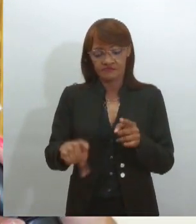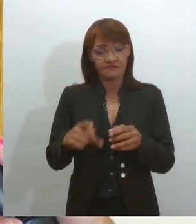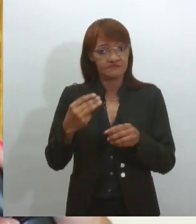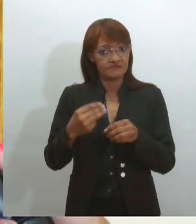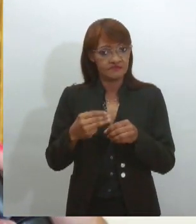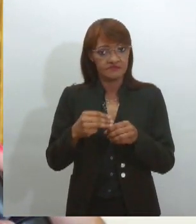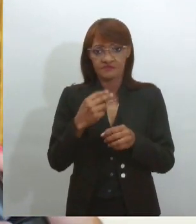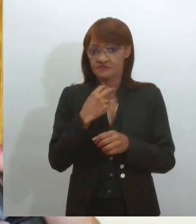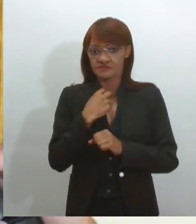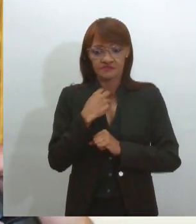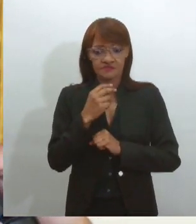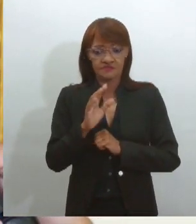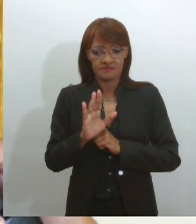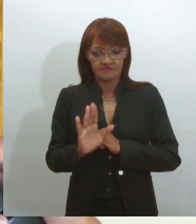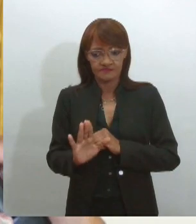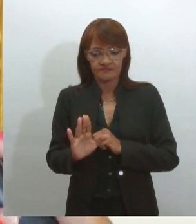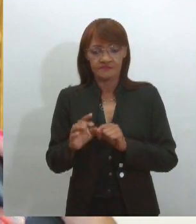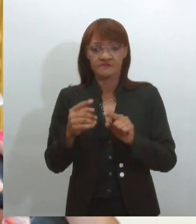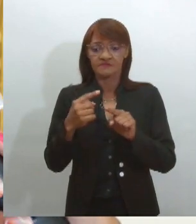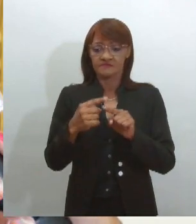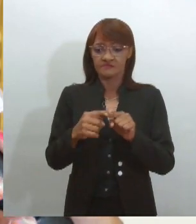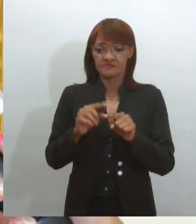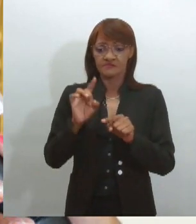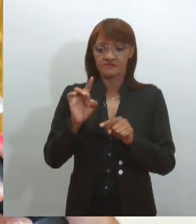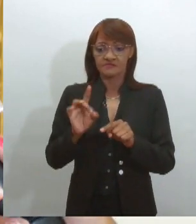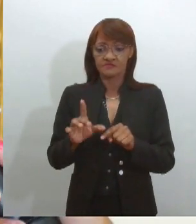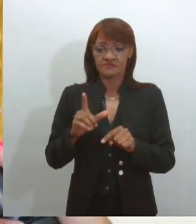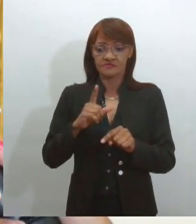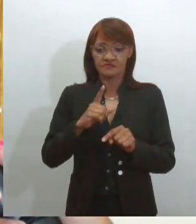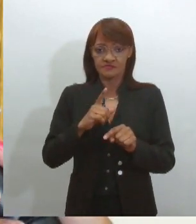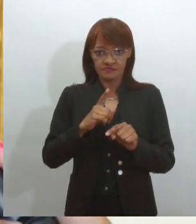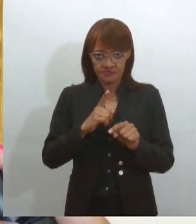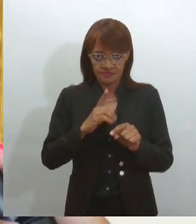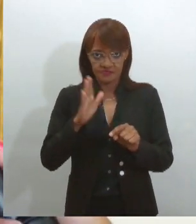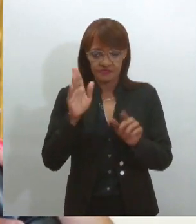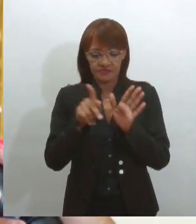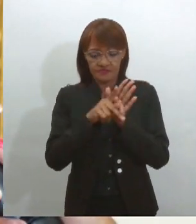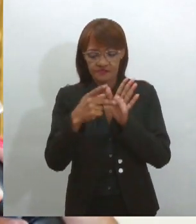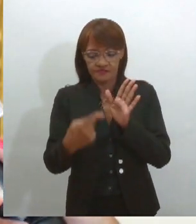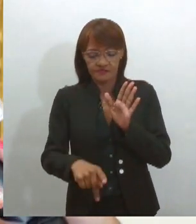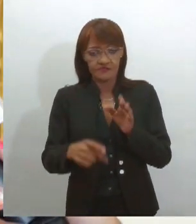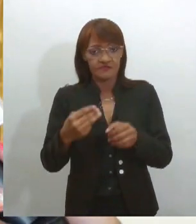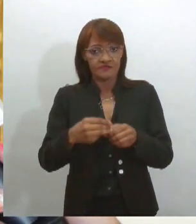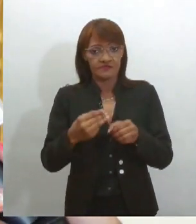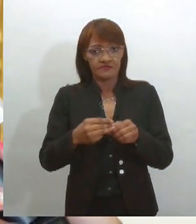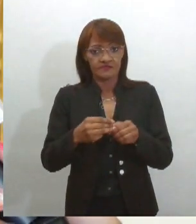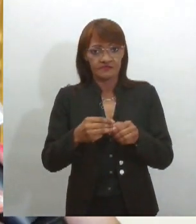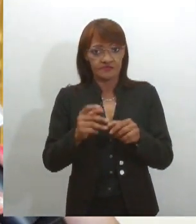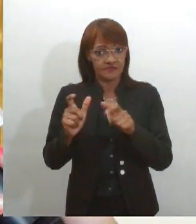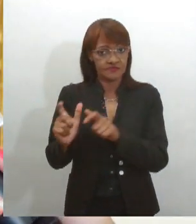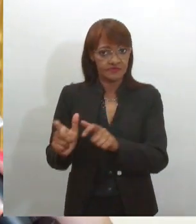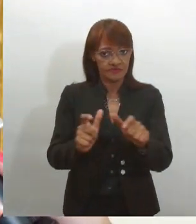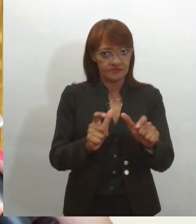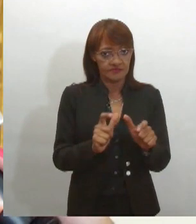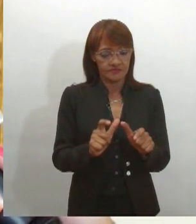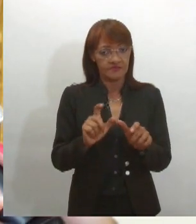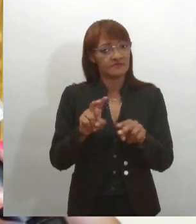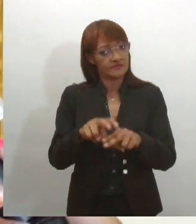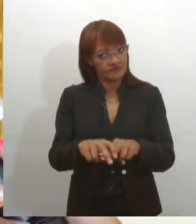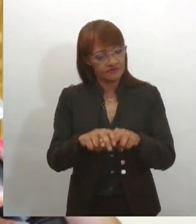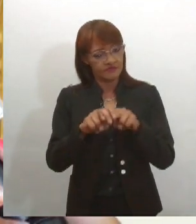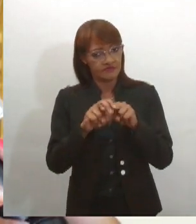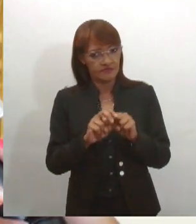urnas eletrônicas só contém os dados daquele município específico Então dessa forma o eleitor deve tá atento onde